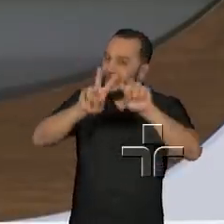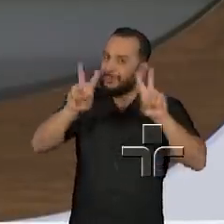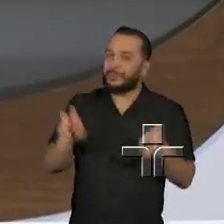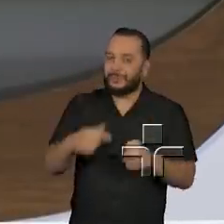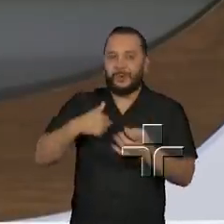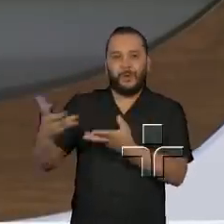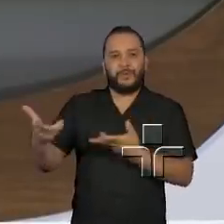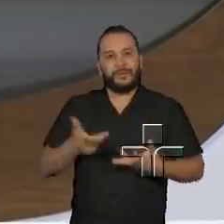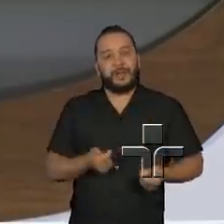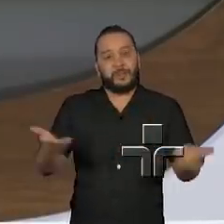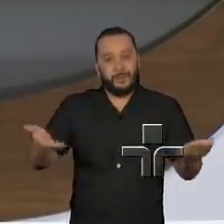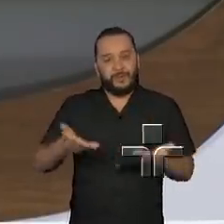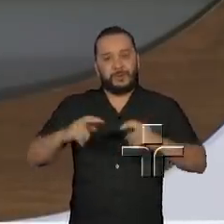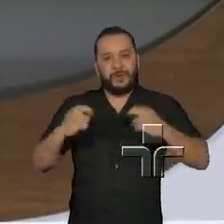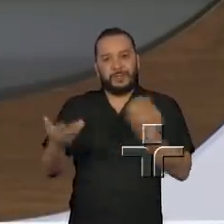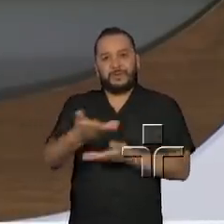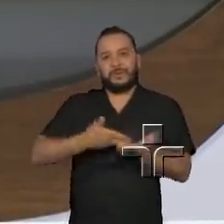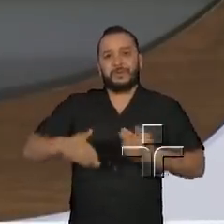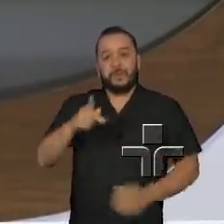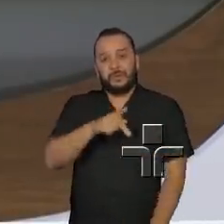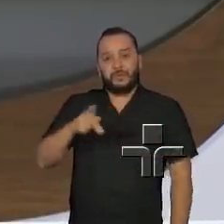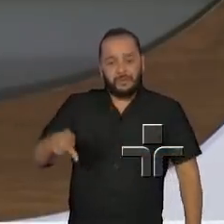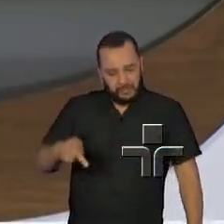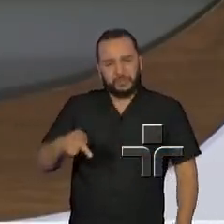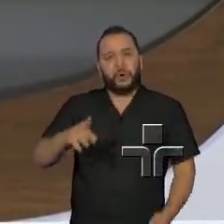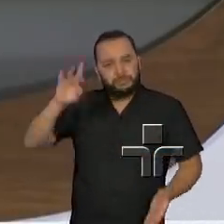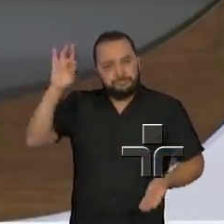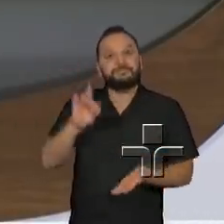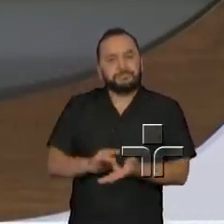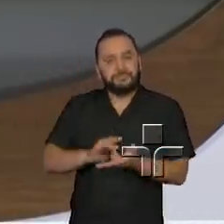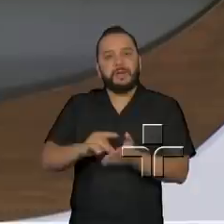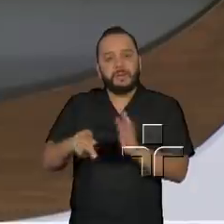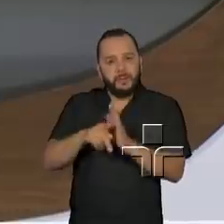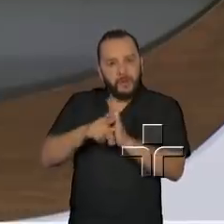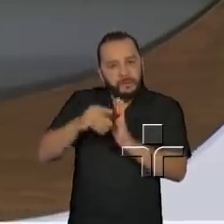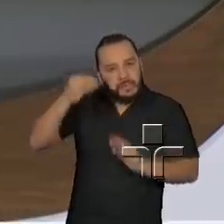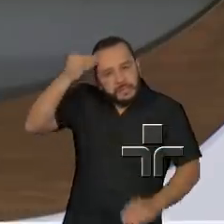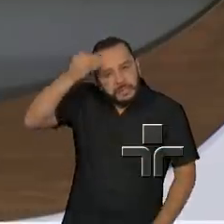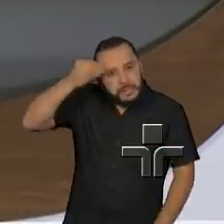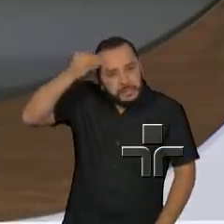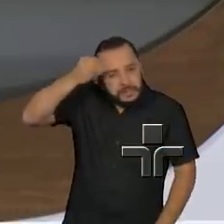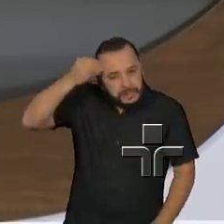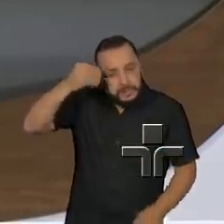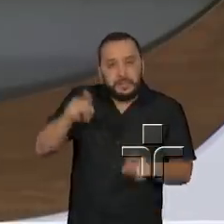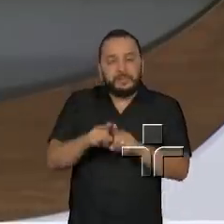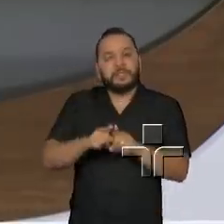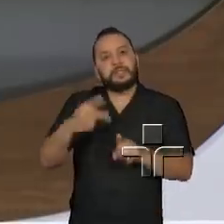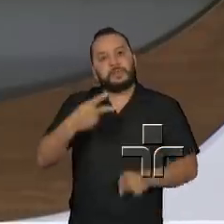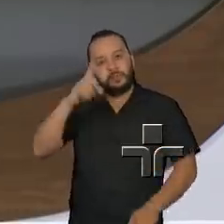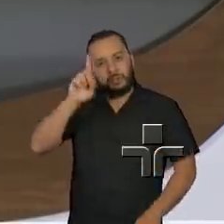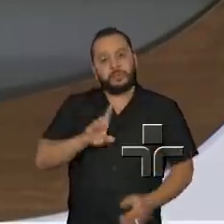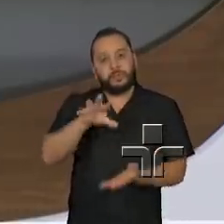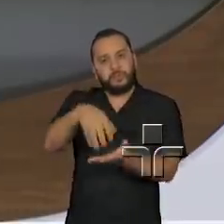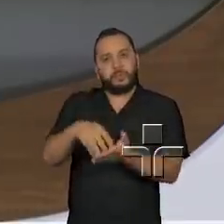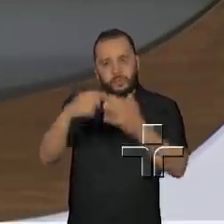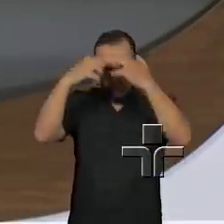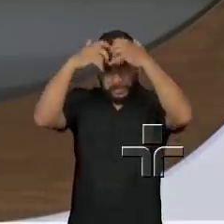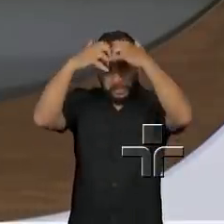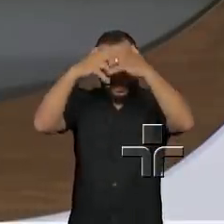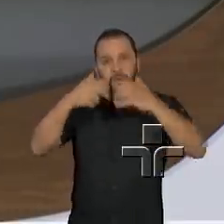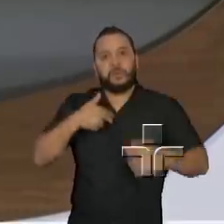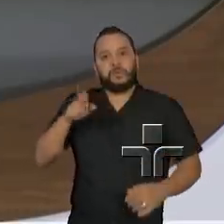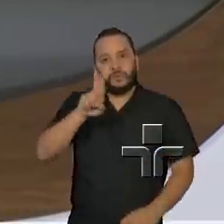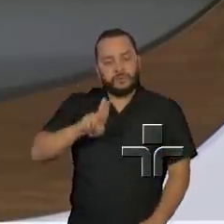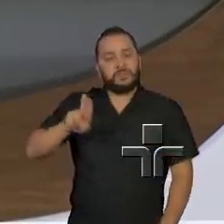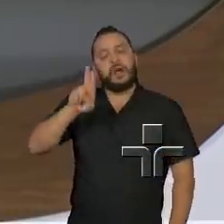o convidado do Roda Viva de hoje é o professor titular de Neurociência e vice-diretor do Instituto do Cérebro da